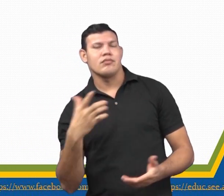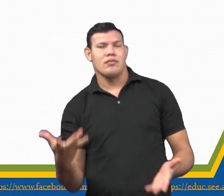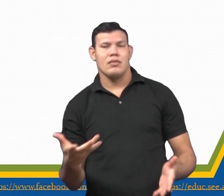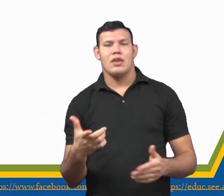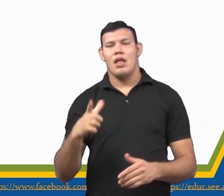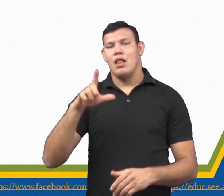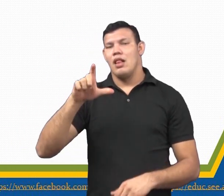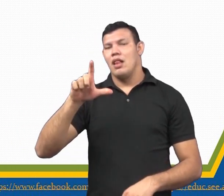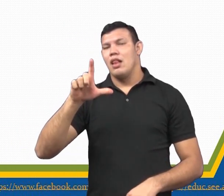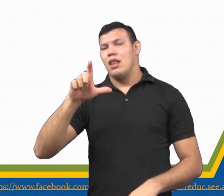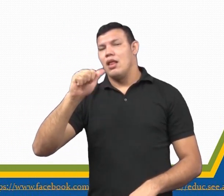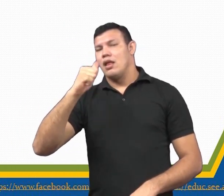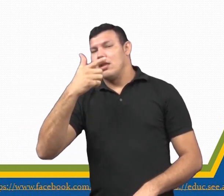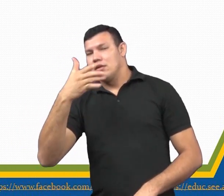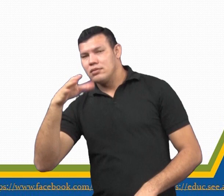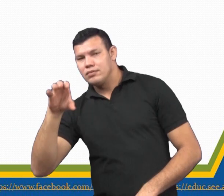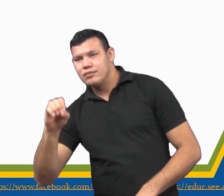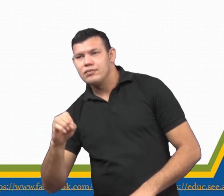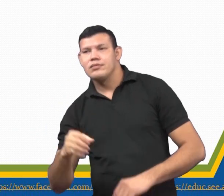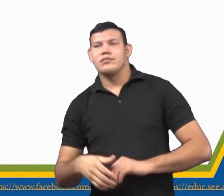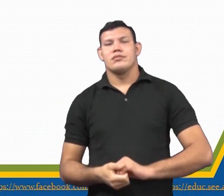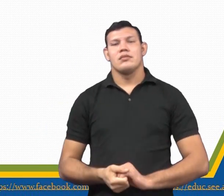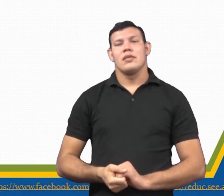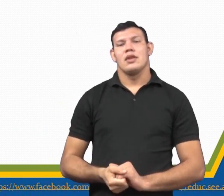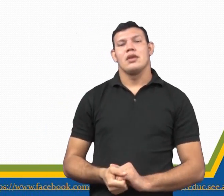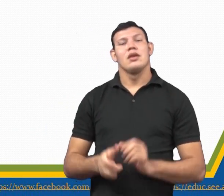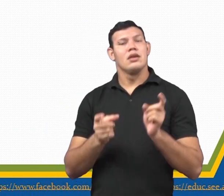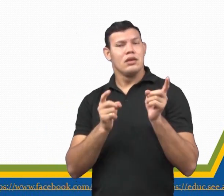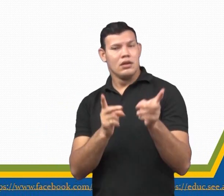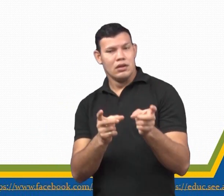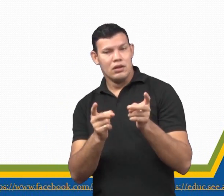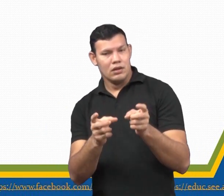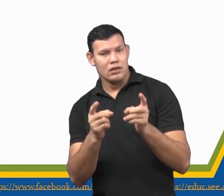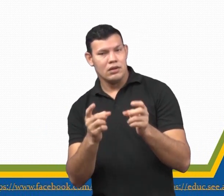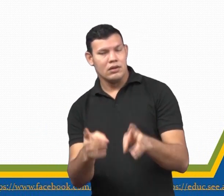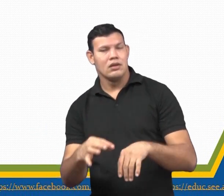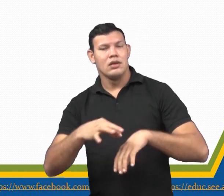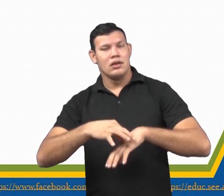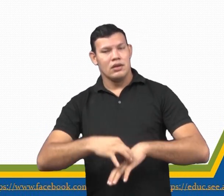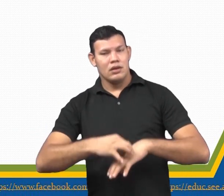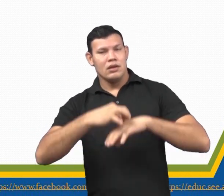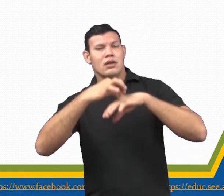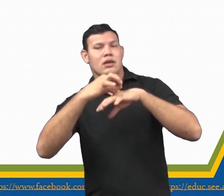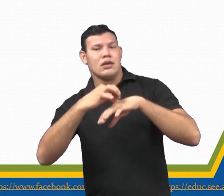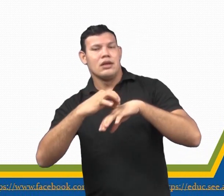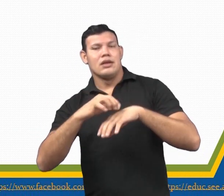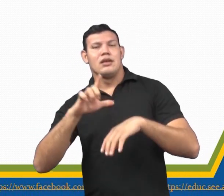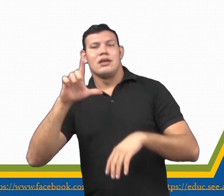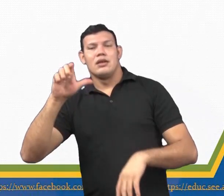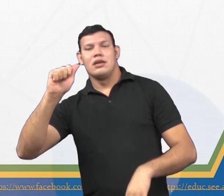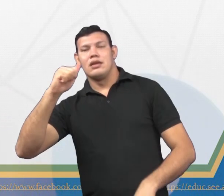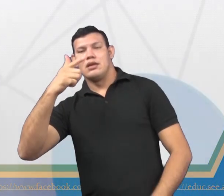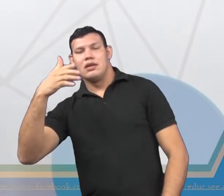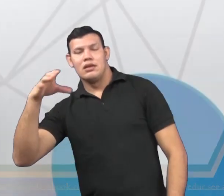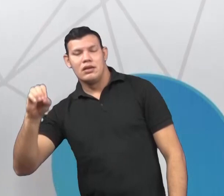nas exportações destaca-se a exportação de carne, lã e